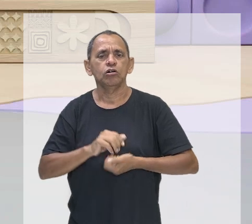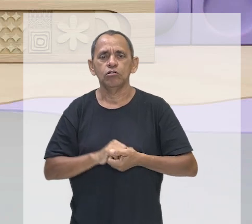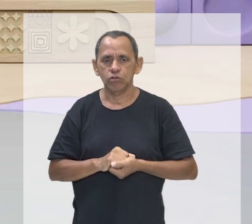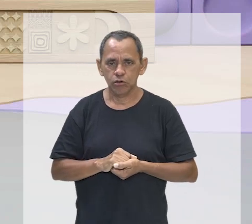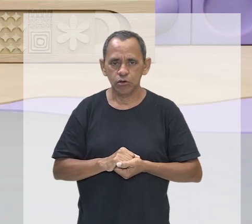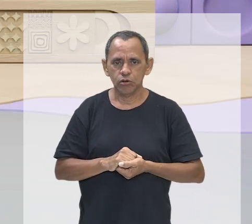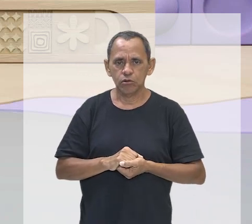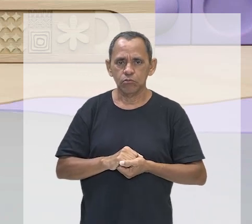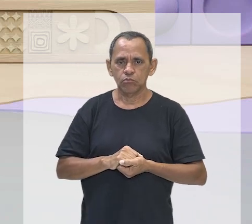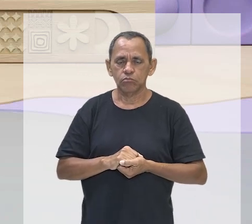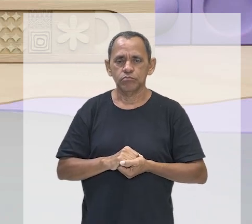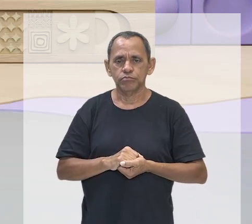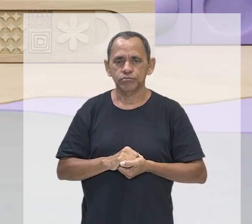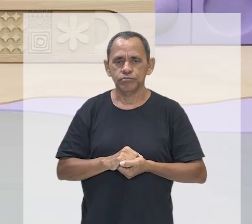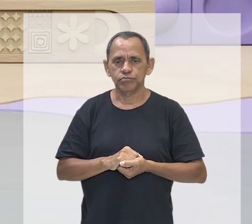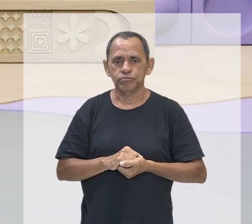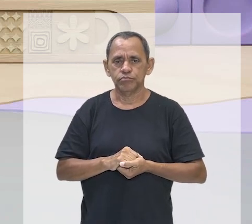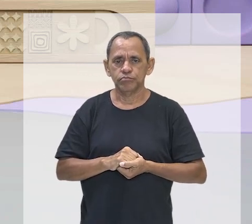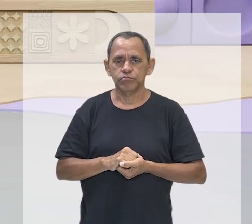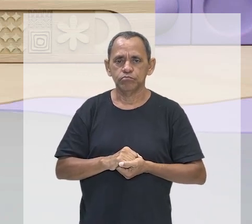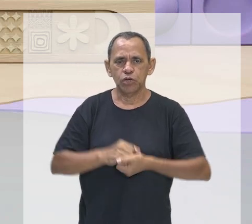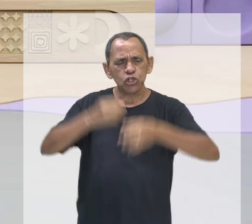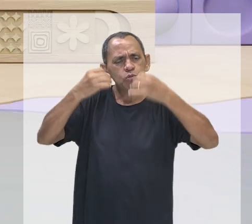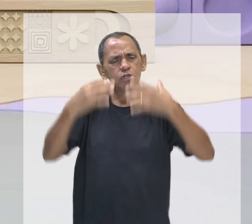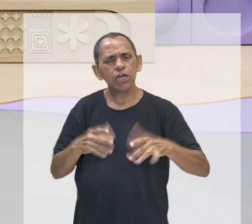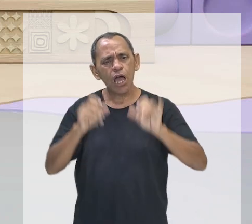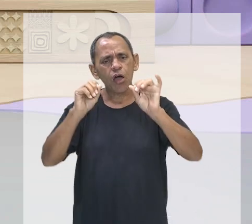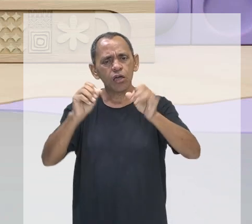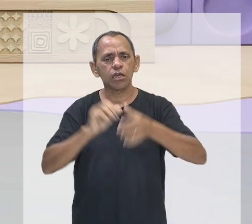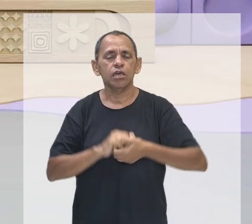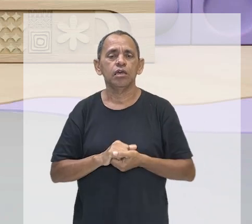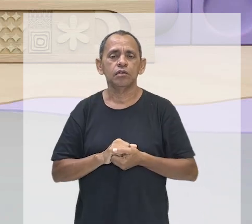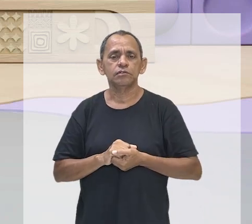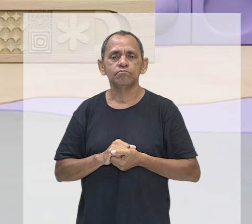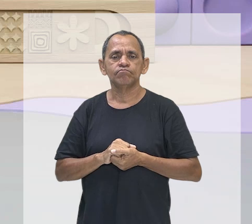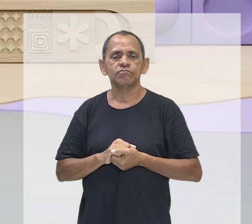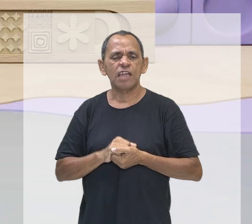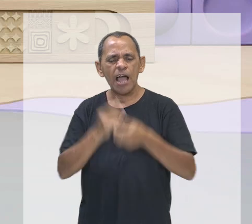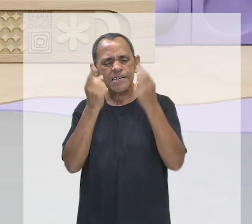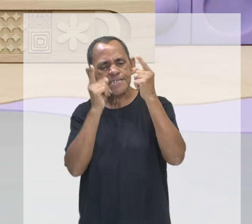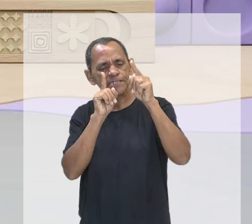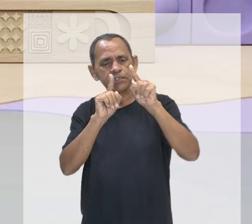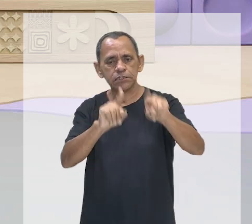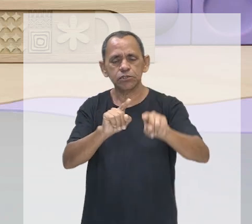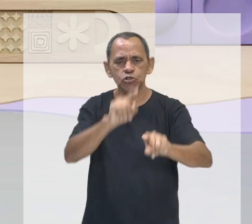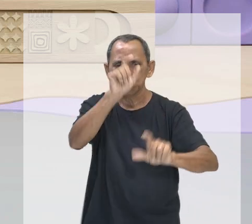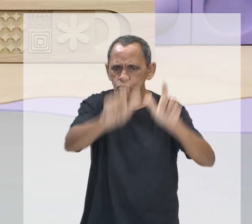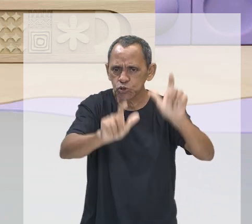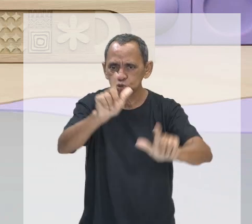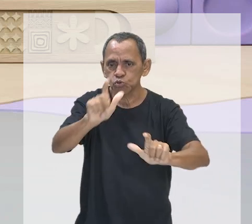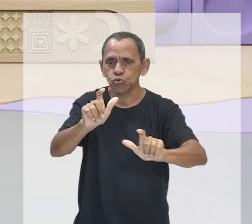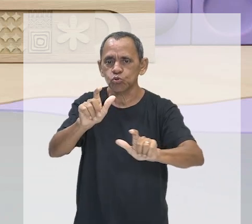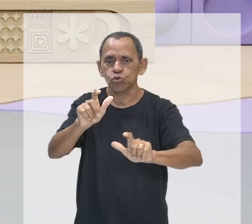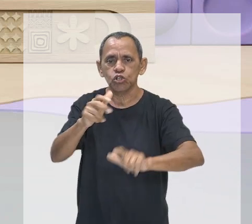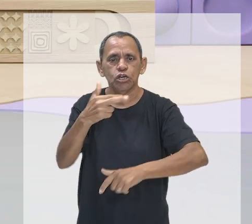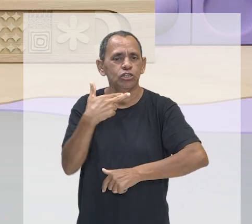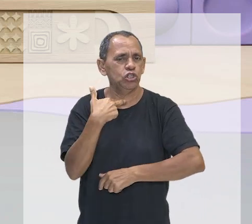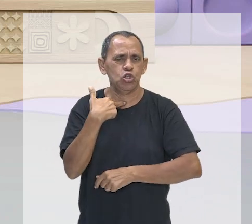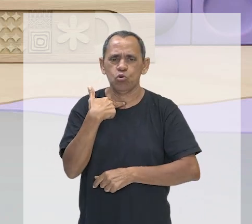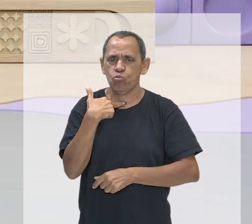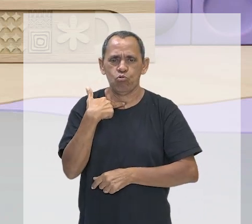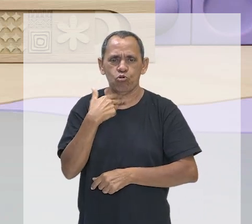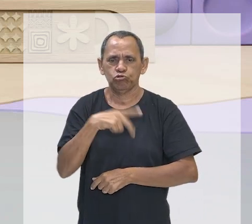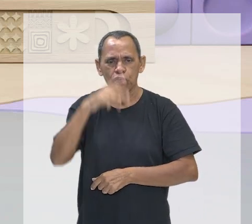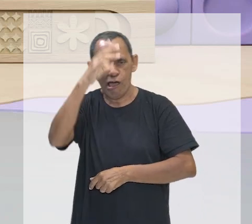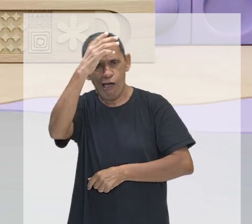raiva. Gente, isso é terrível, isso não pode acontecer. Né? Primeiro que eu não posso ter raiva das pessoas, muito menos usar a